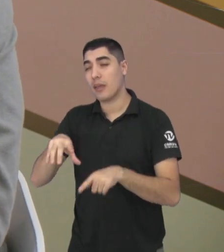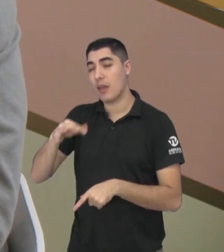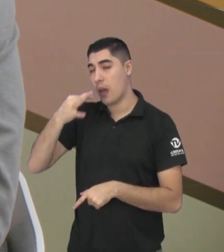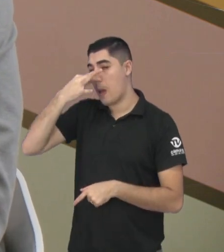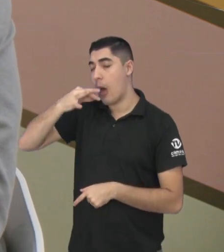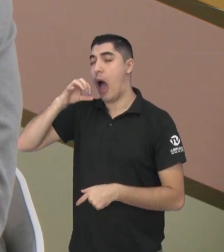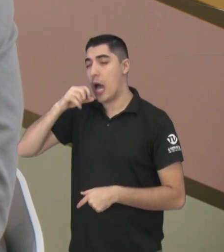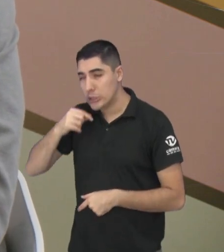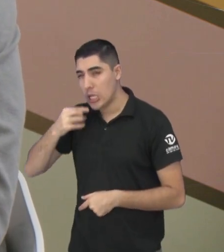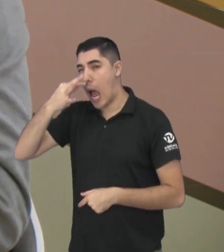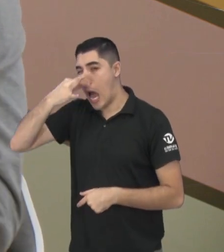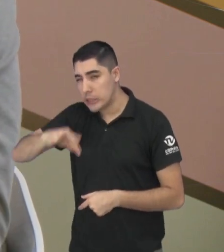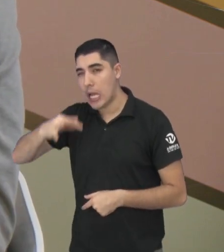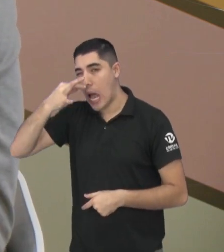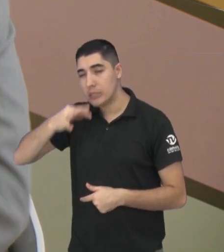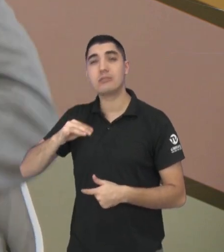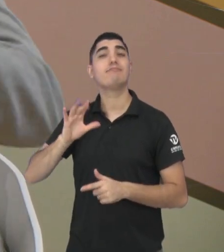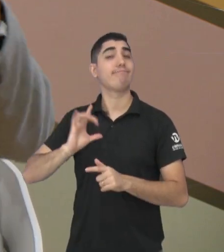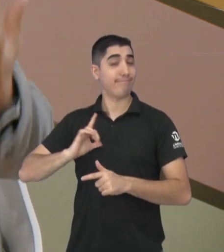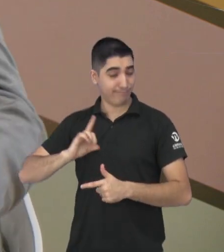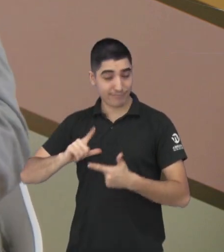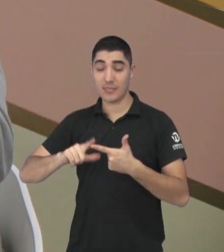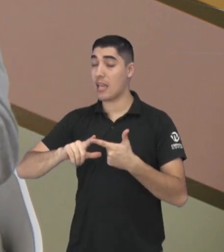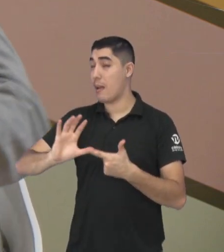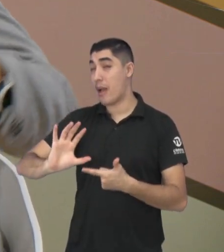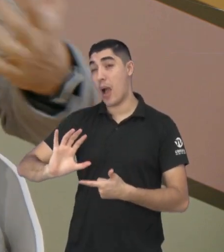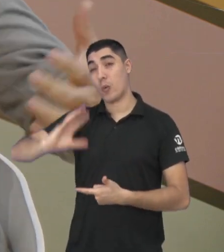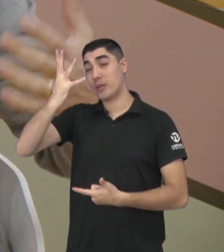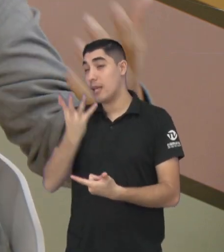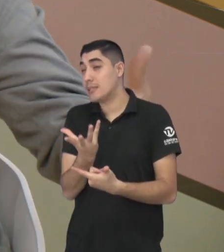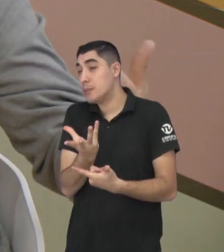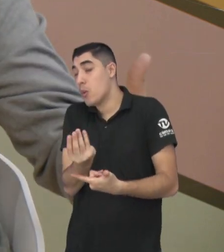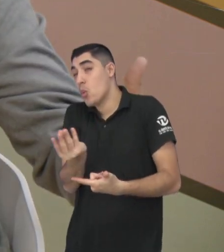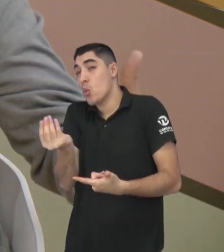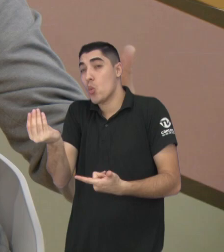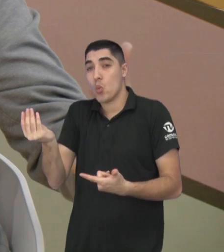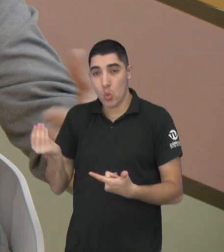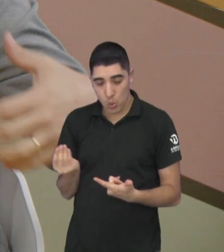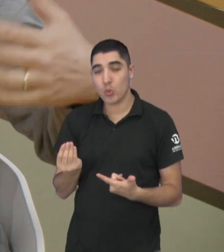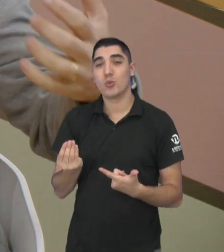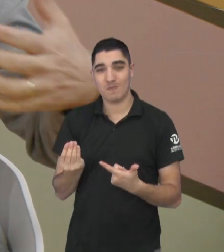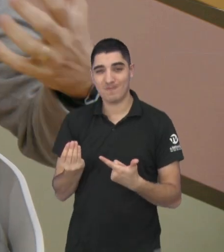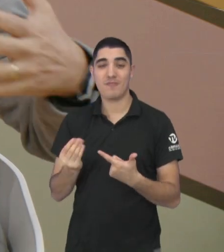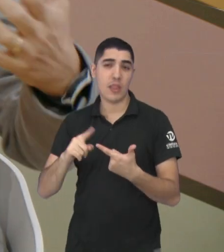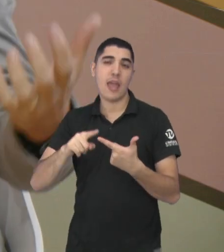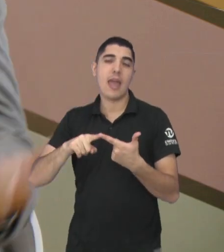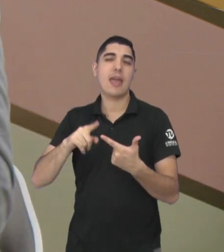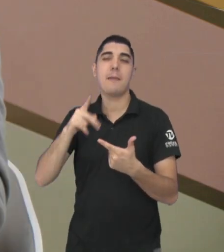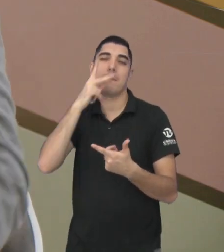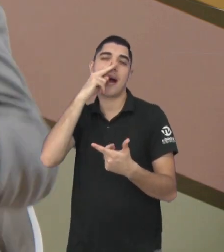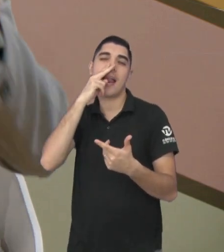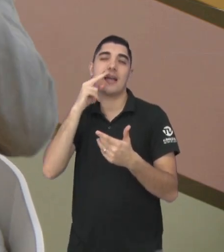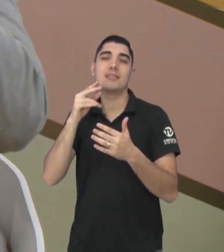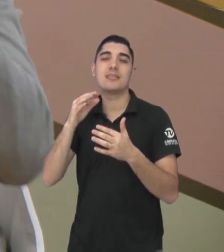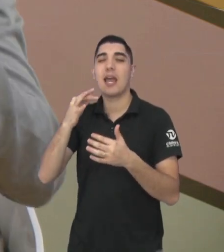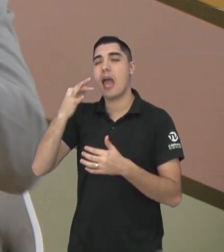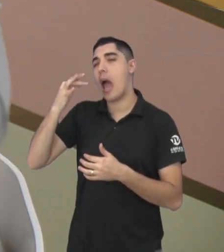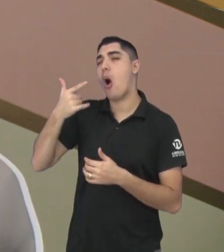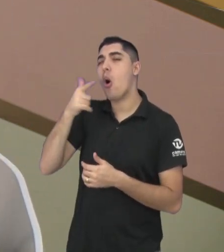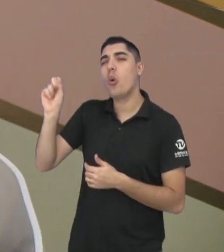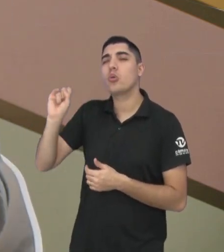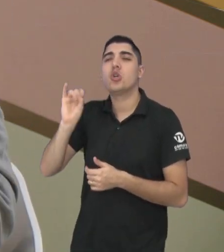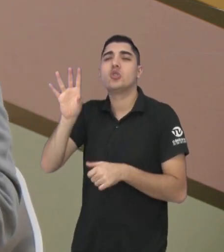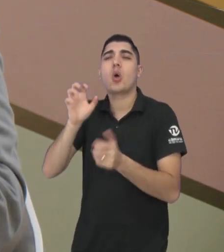extremamente negligenciadas no tratamento, porque às vezes são ditas como doenças menores ou a rinite